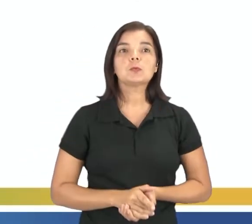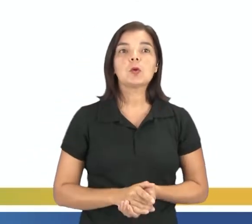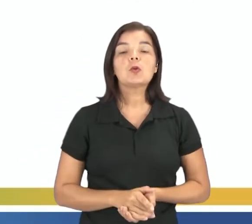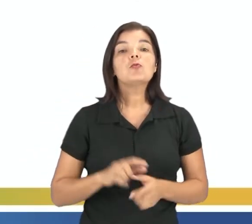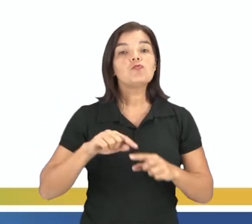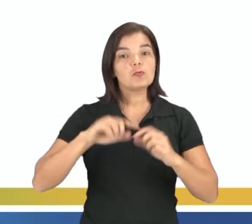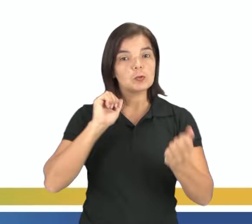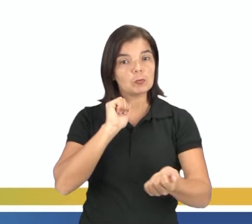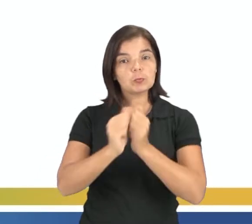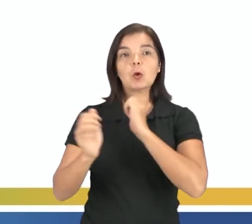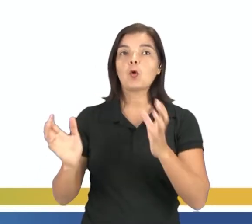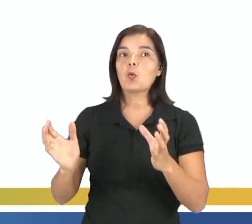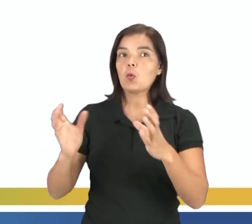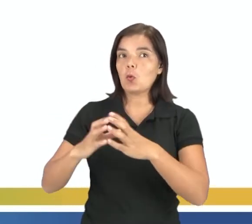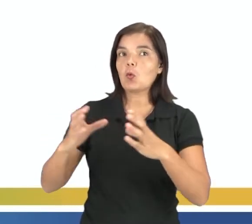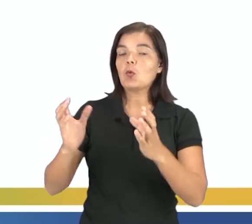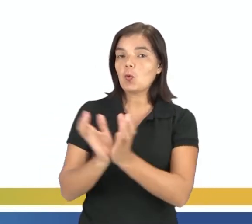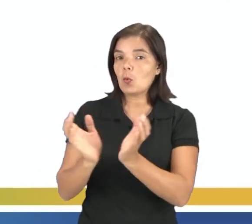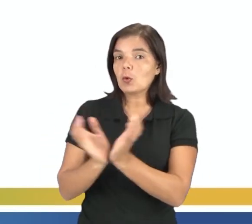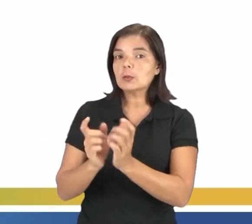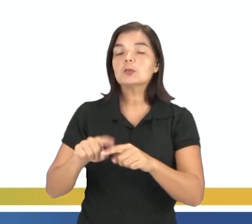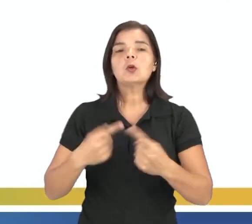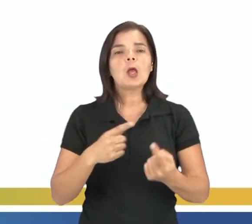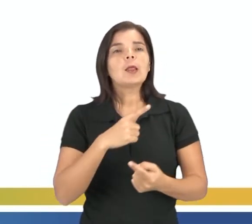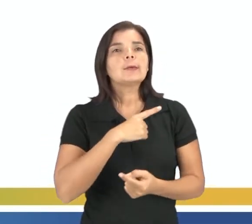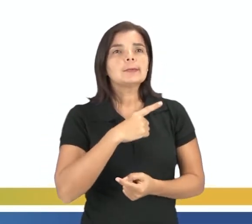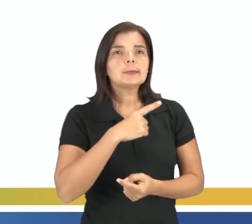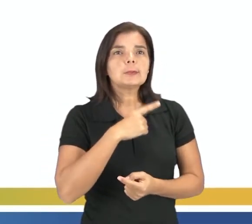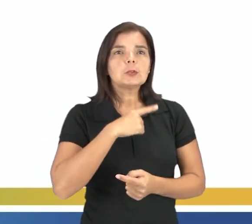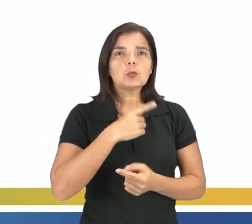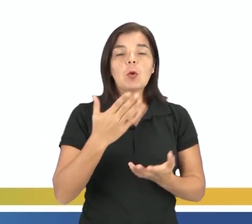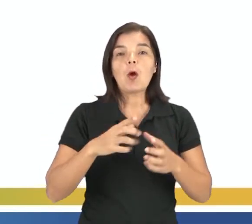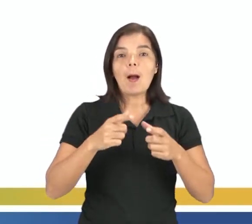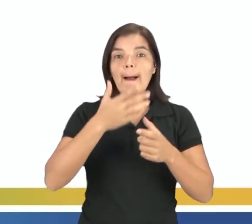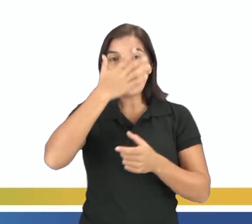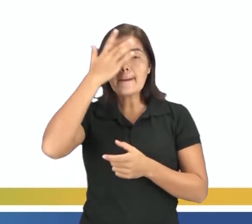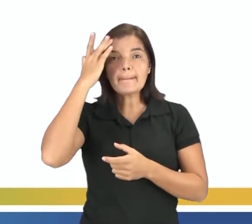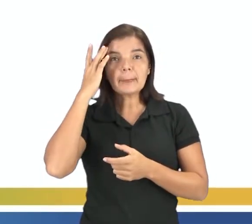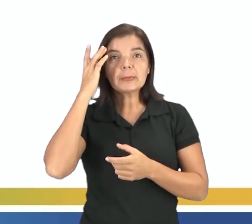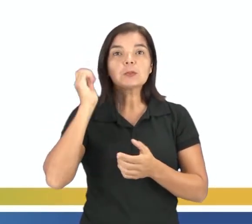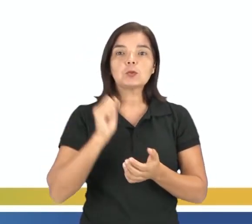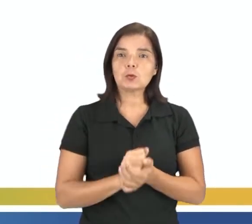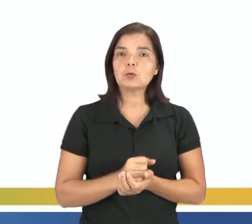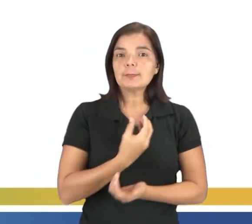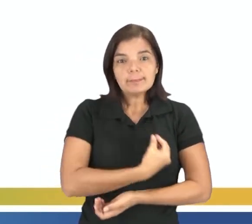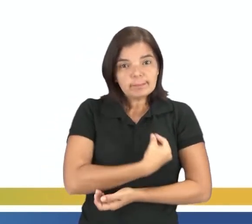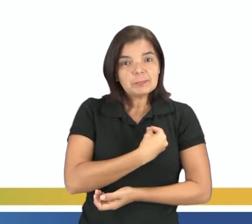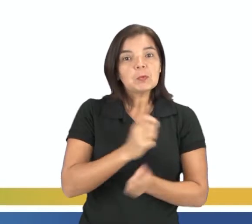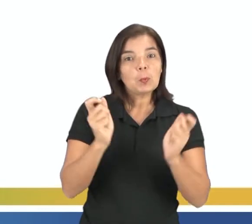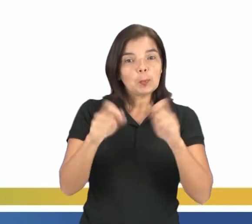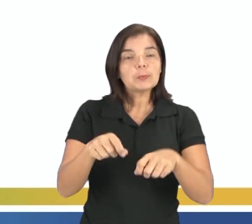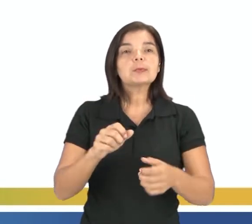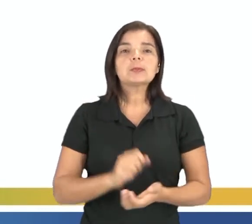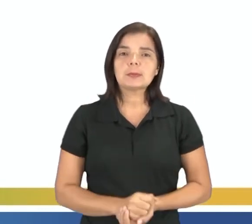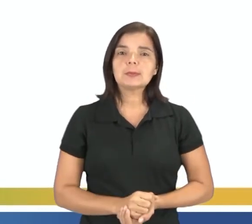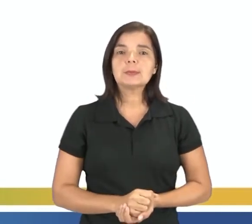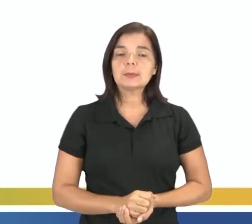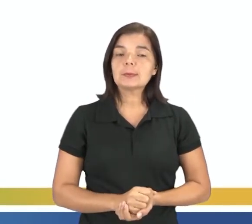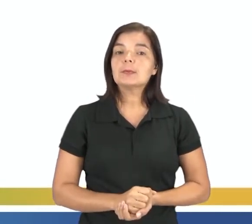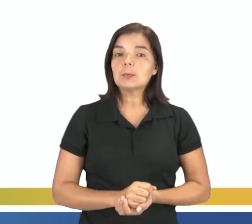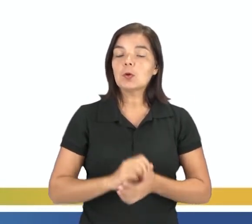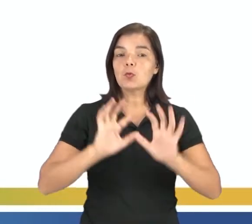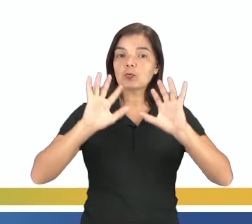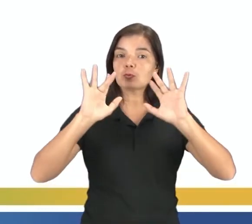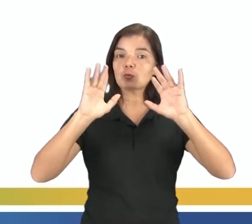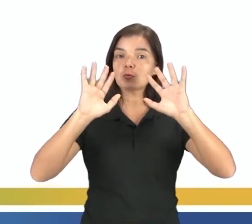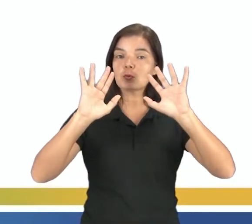que ser coletivo, ou seja, tinha que chamar o máximo de participantes possível, que fosse jogado com